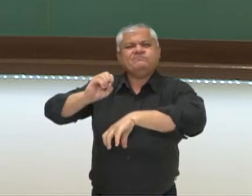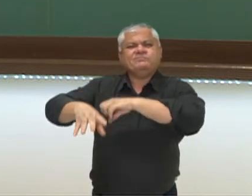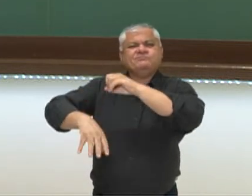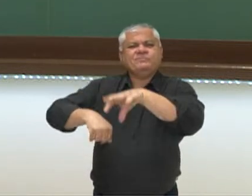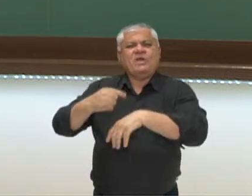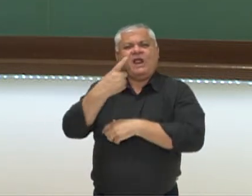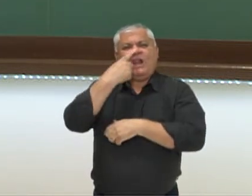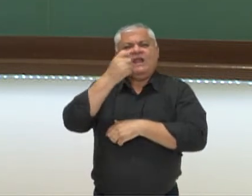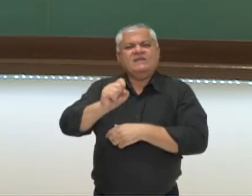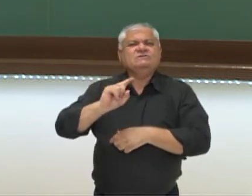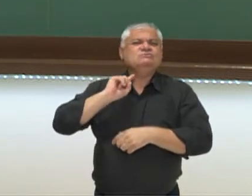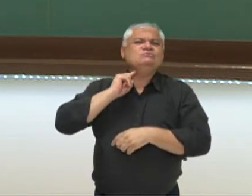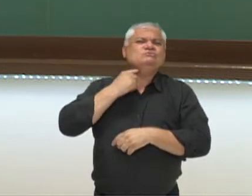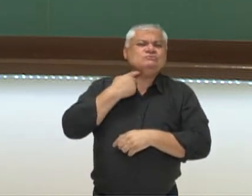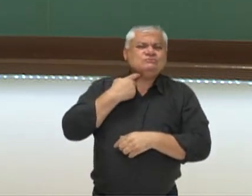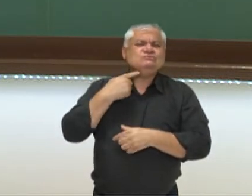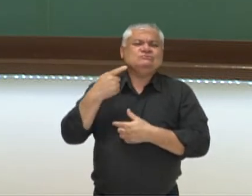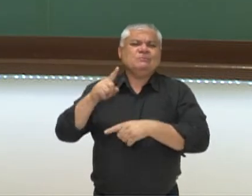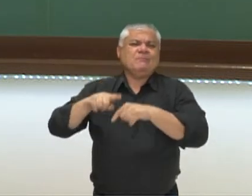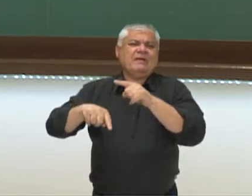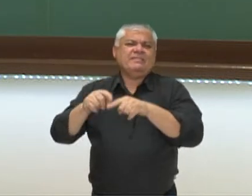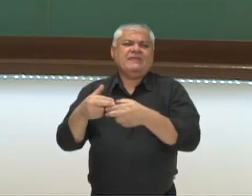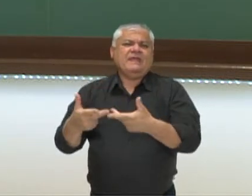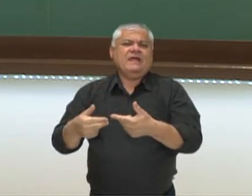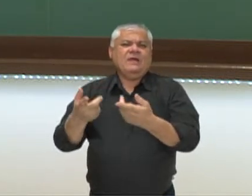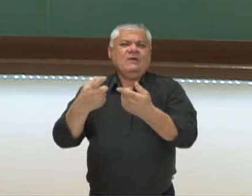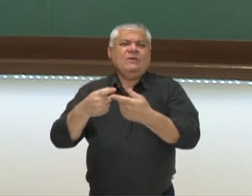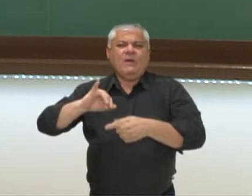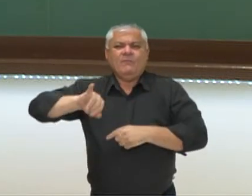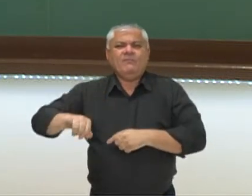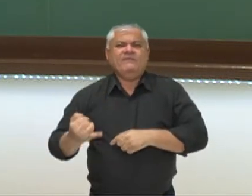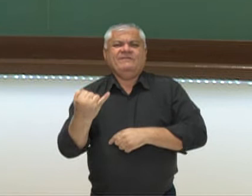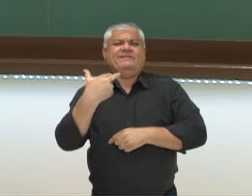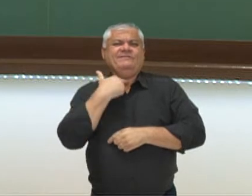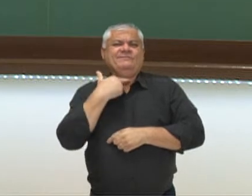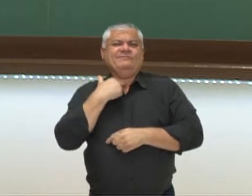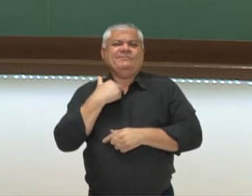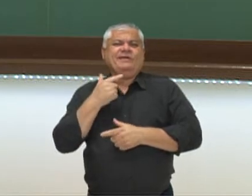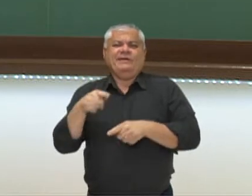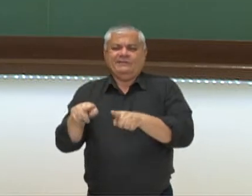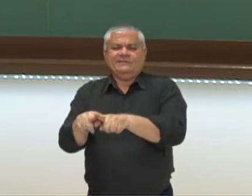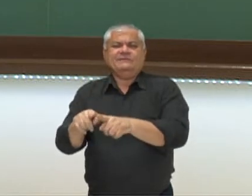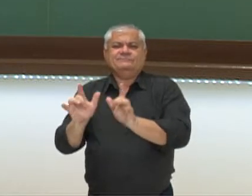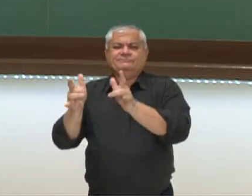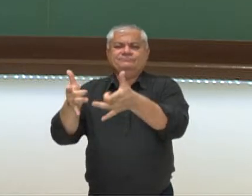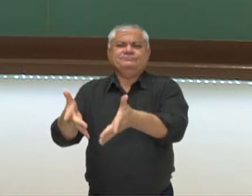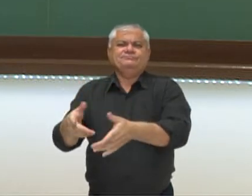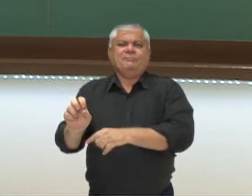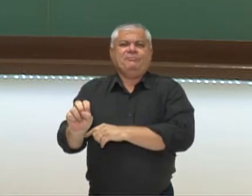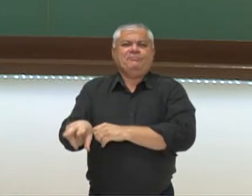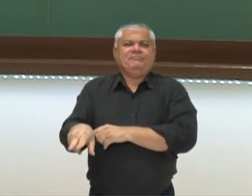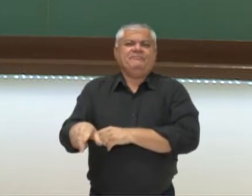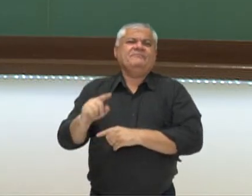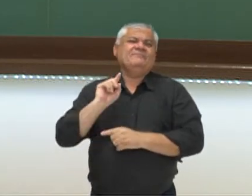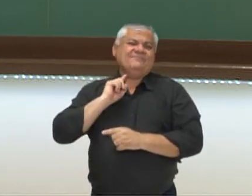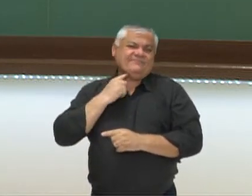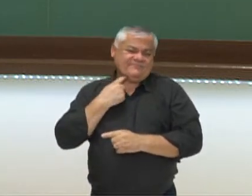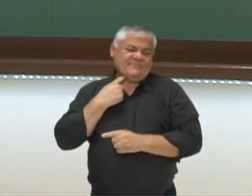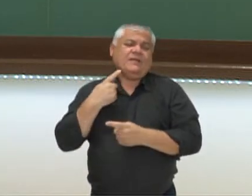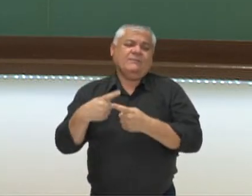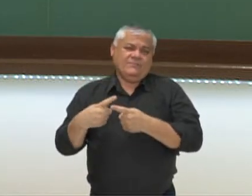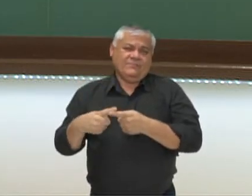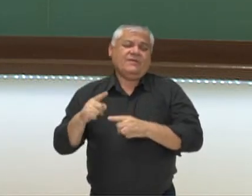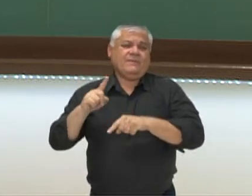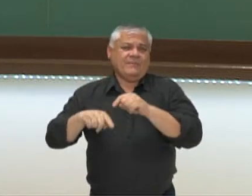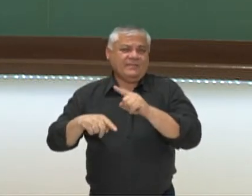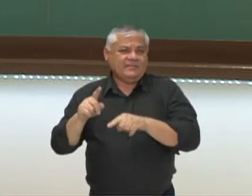de materiais que não são mais utilizados pelo ser humano, até mesmo por atividades industriais que foram desempenhadas